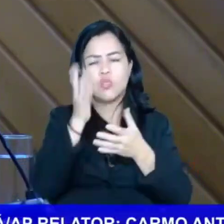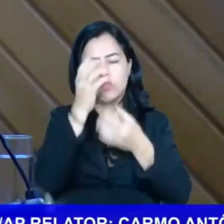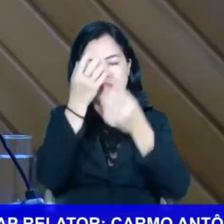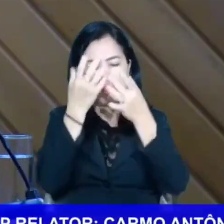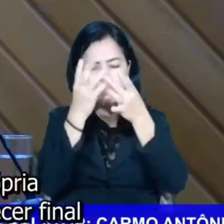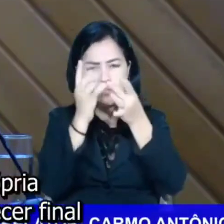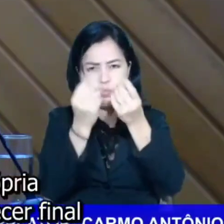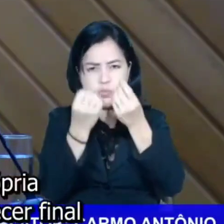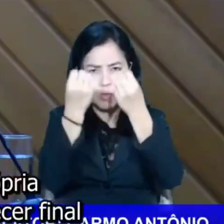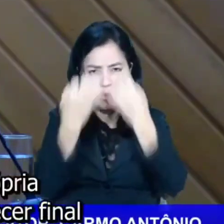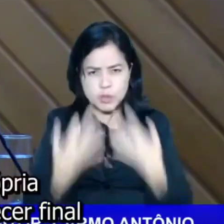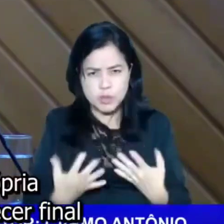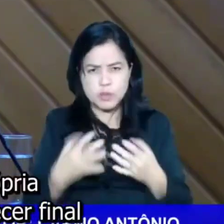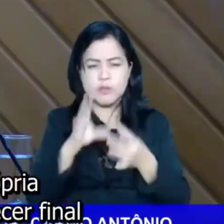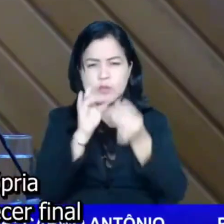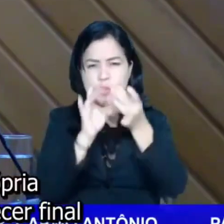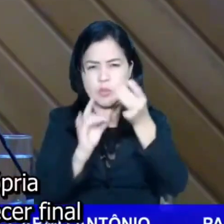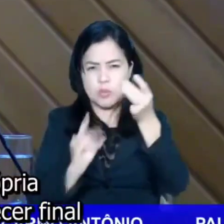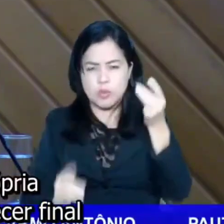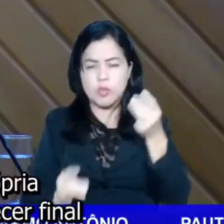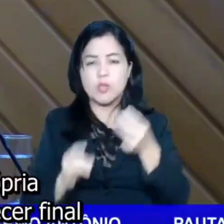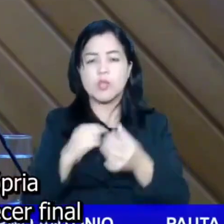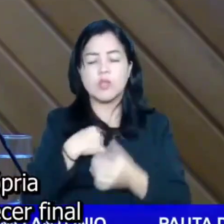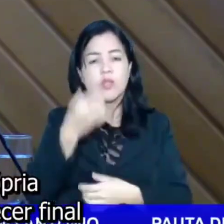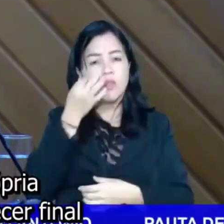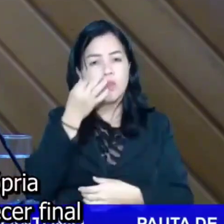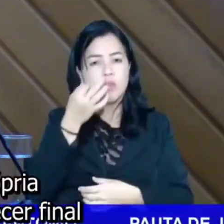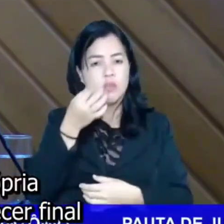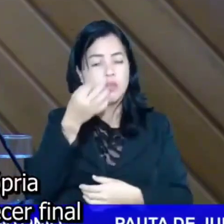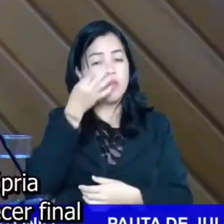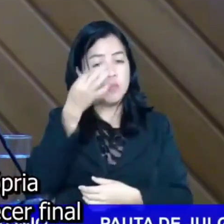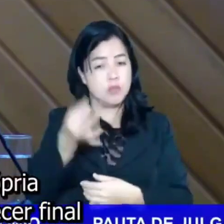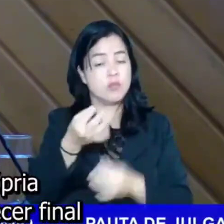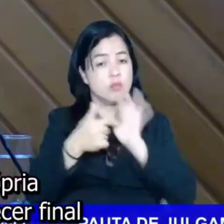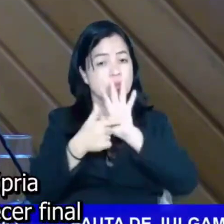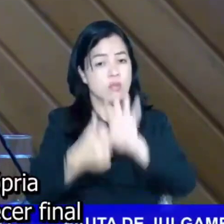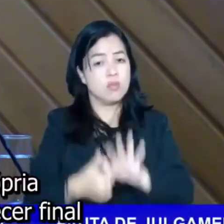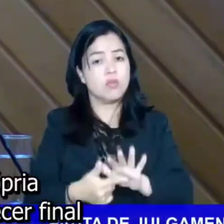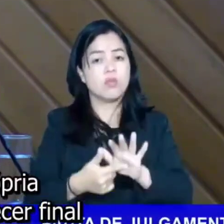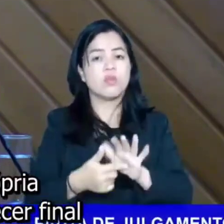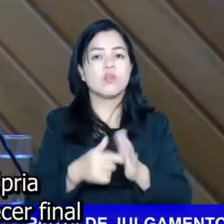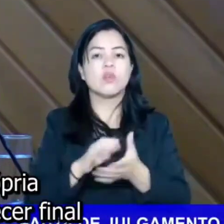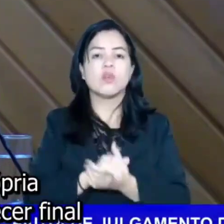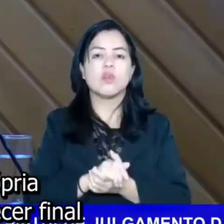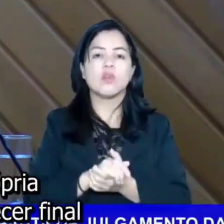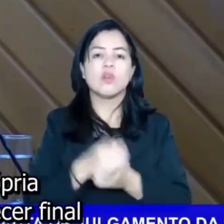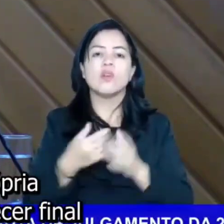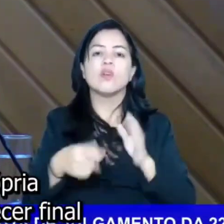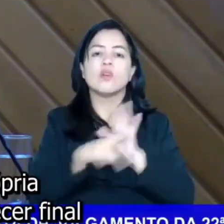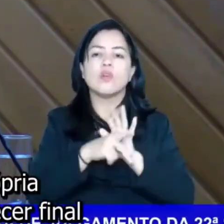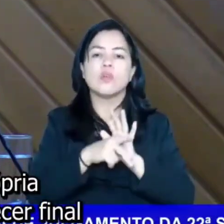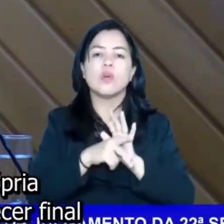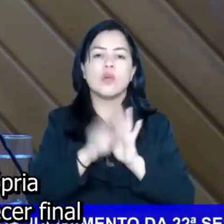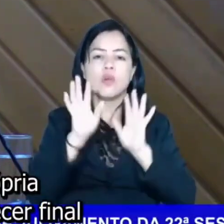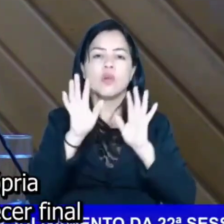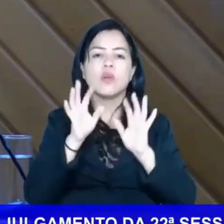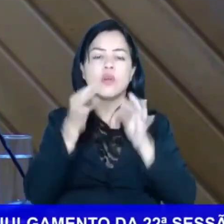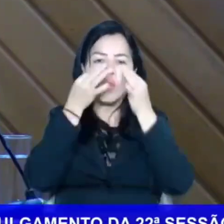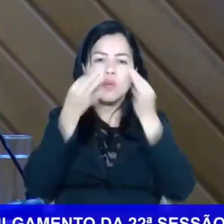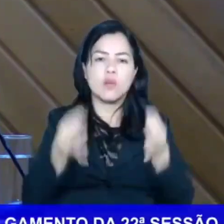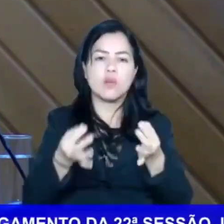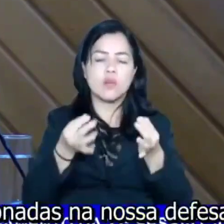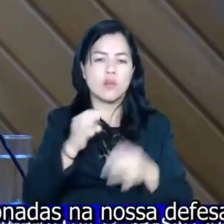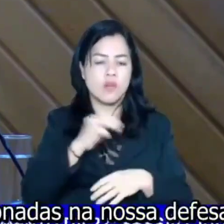aqui. Coloco uma observação em relação à própria manifestação final do Ministério Público, parecer